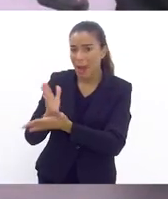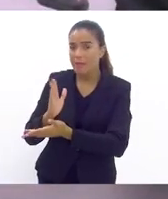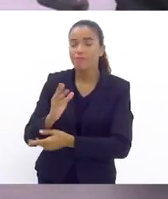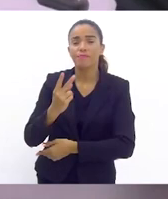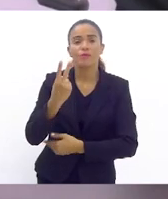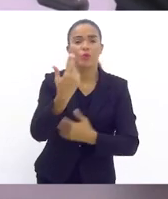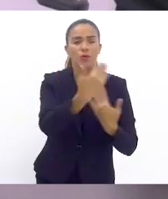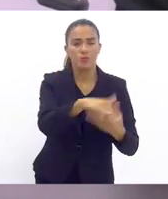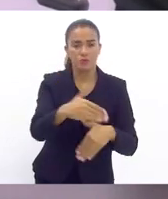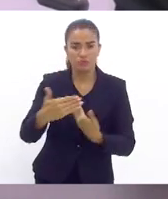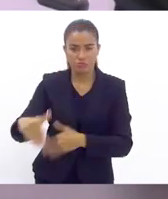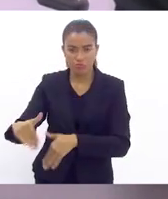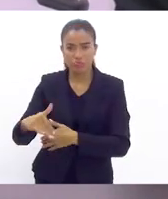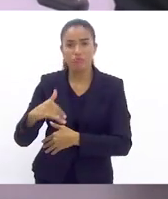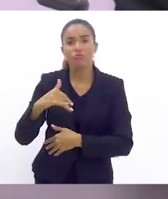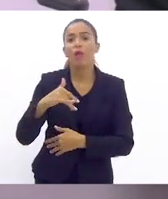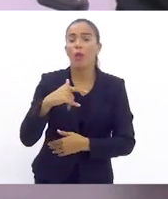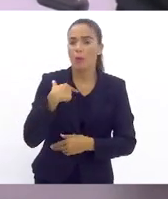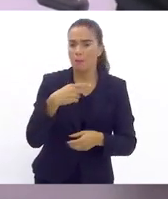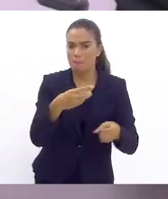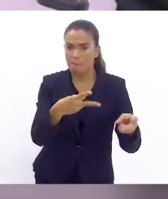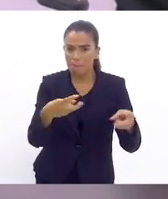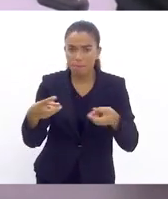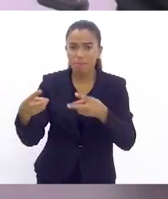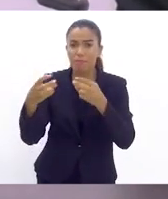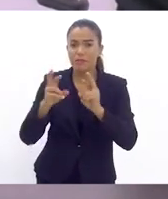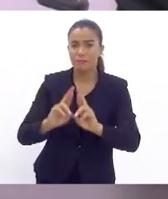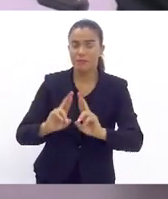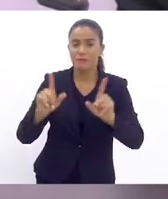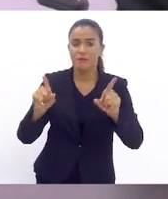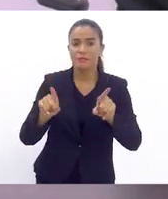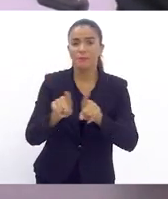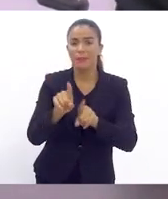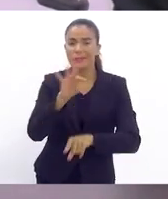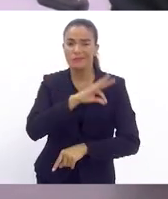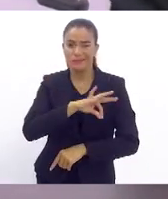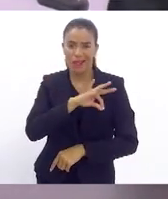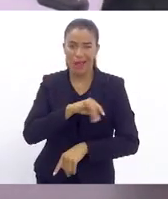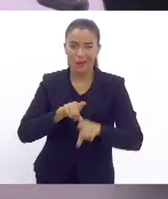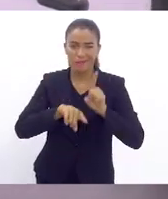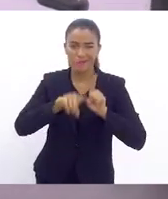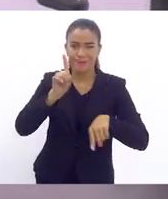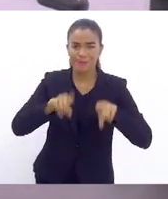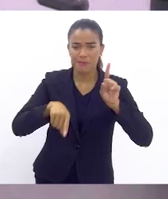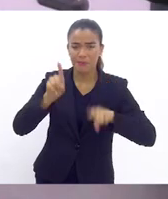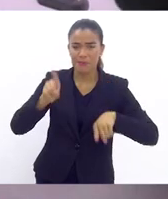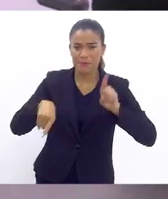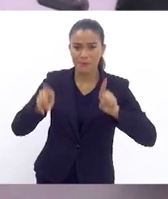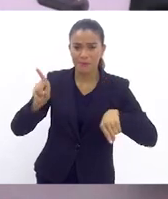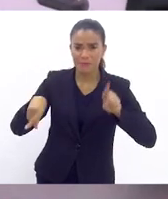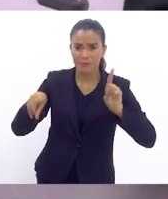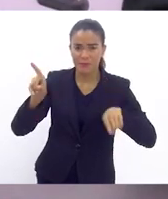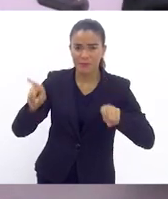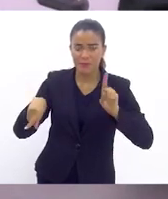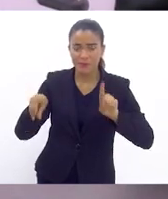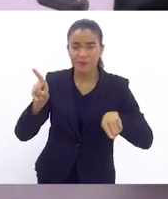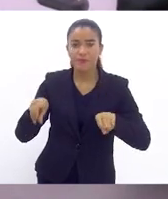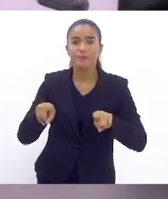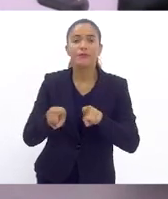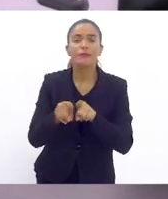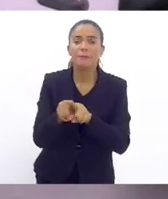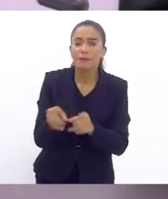concurso para o CEFET eu vi percebi a diferença de salário de fomento de